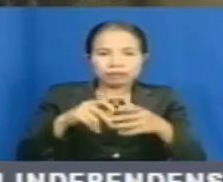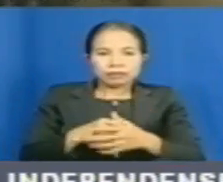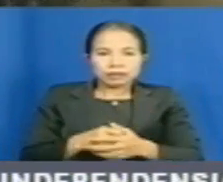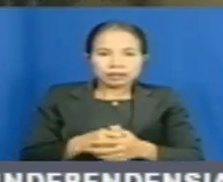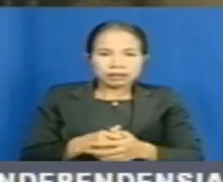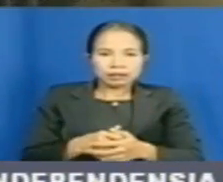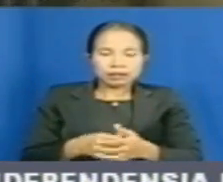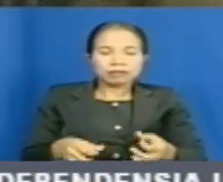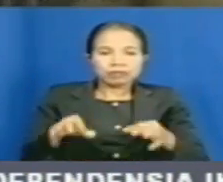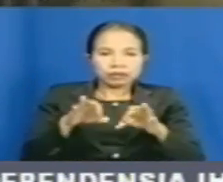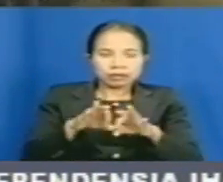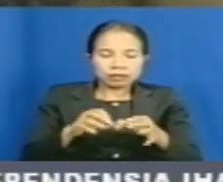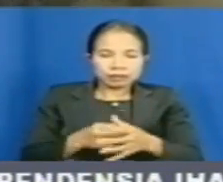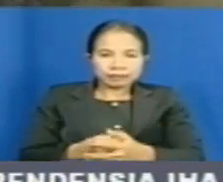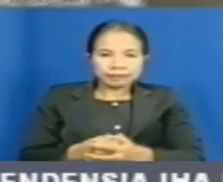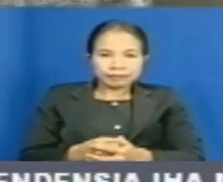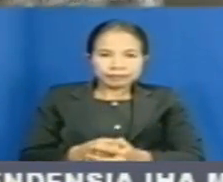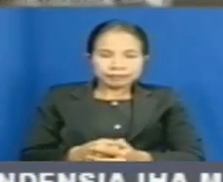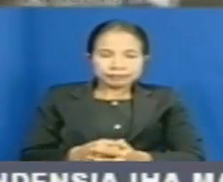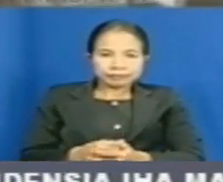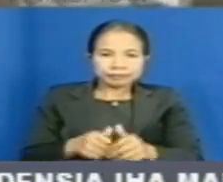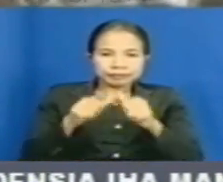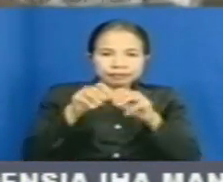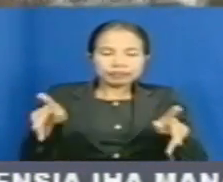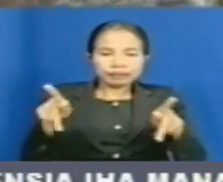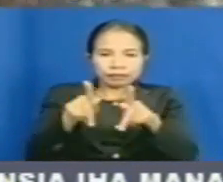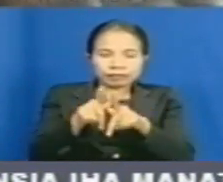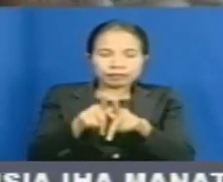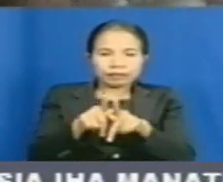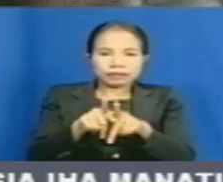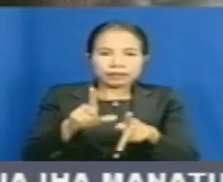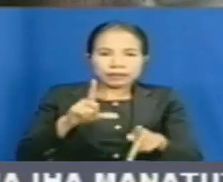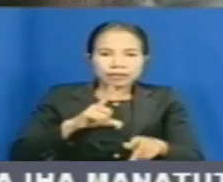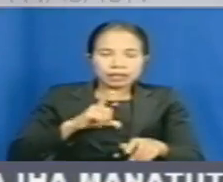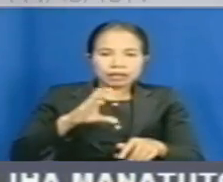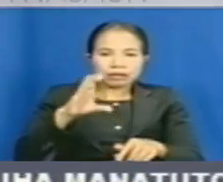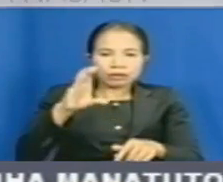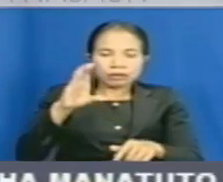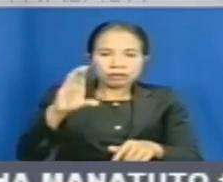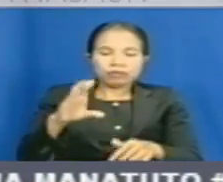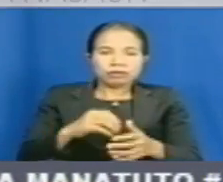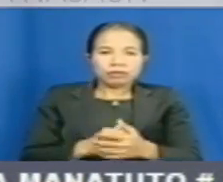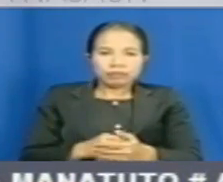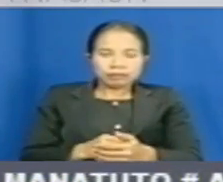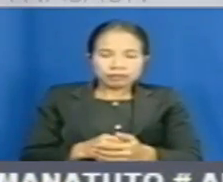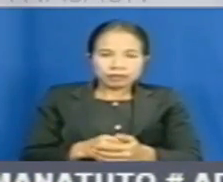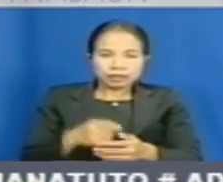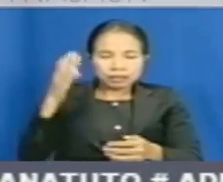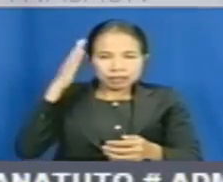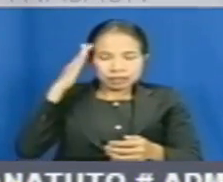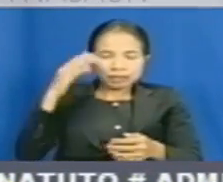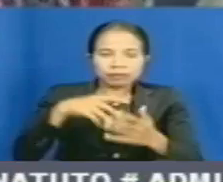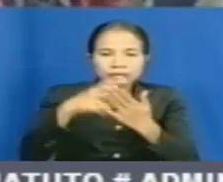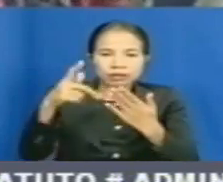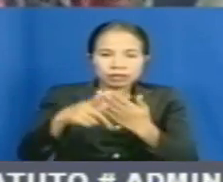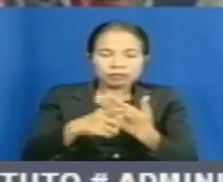Como que dá, ele anda ali, né? Administrador posto administrativo La Clubar, Francisco Macico Soares, considera